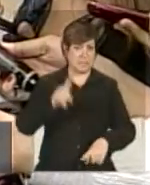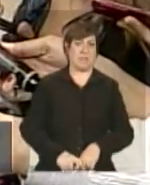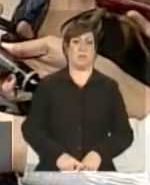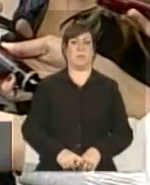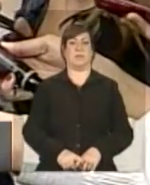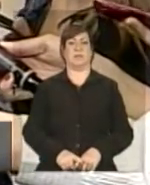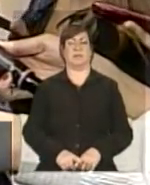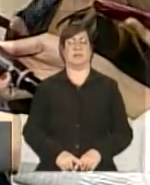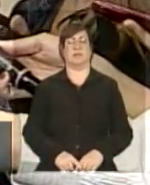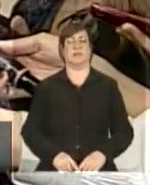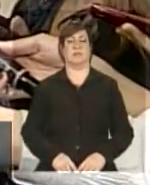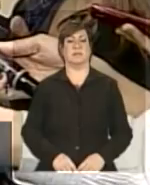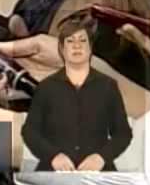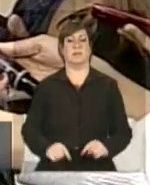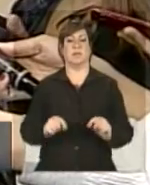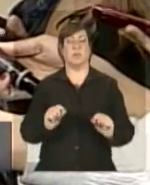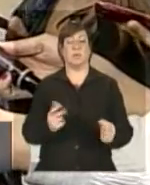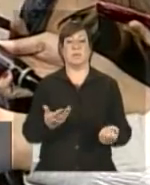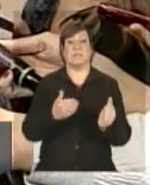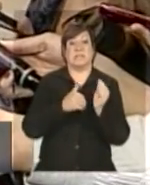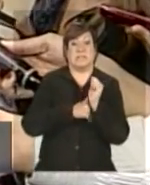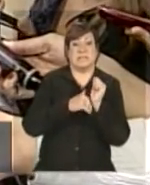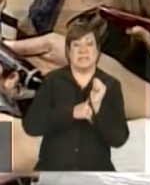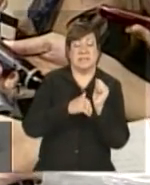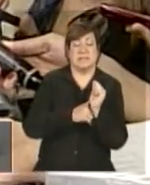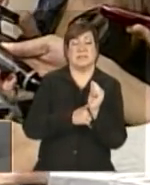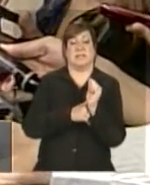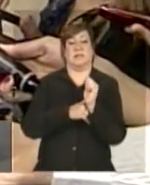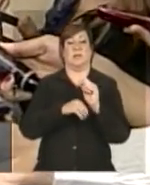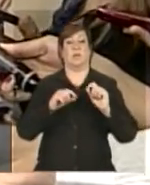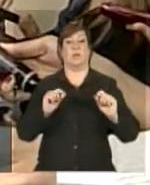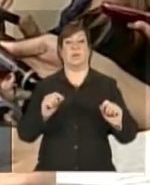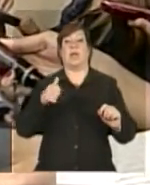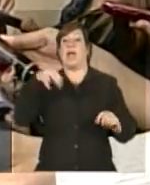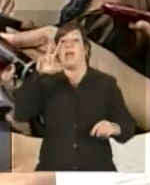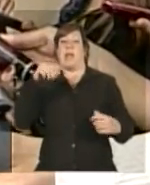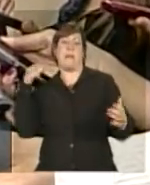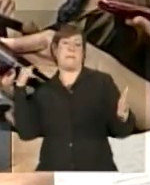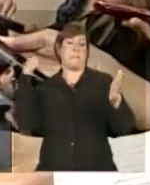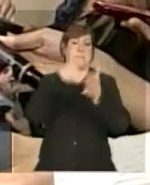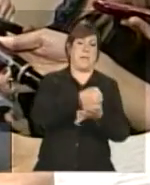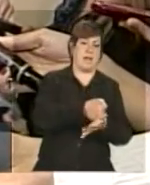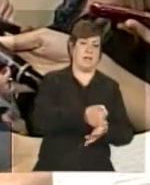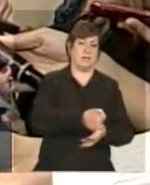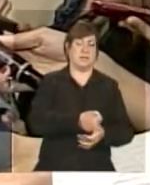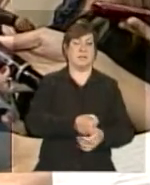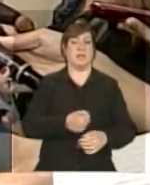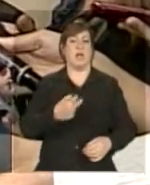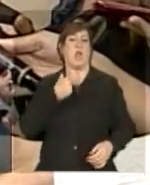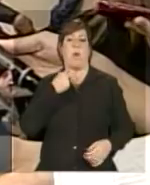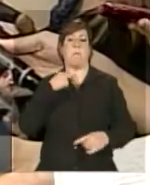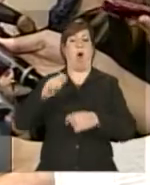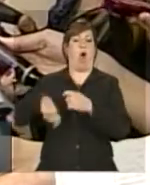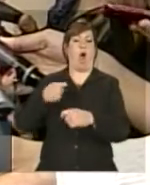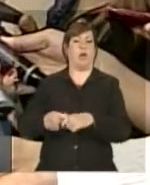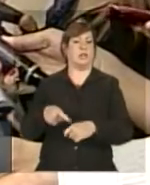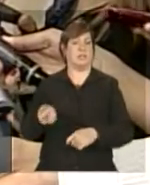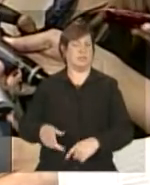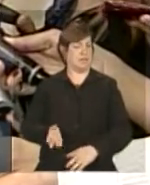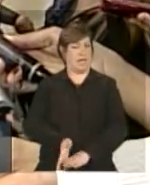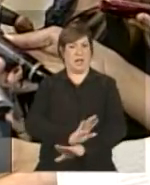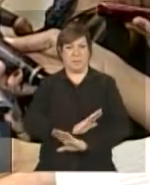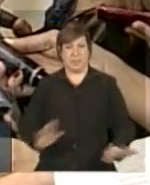definitivamente o segredo de que quem bate em mulher não deve ser punido.